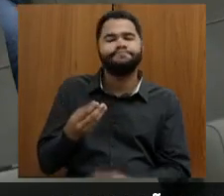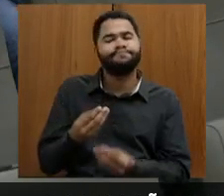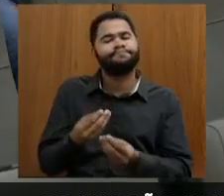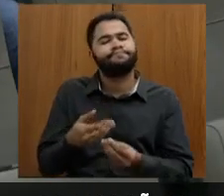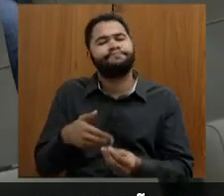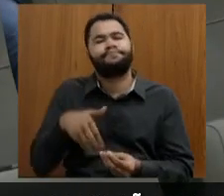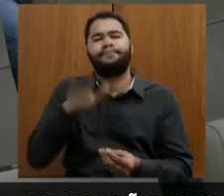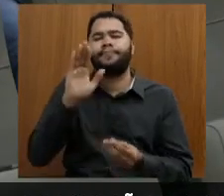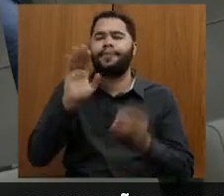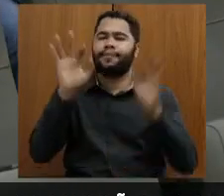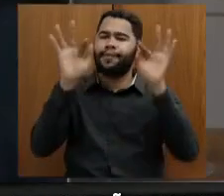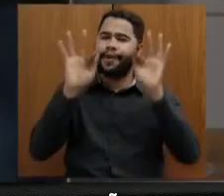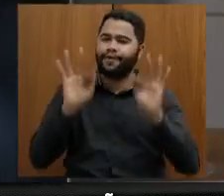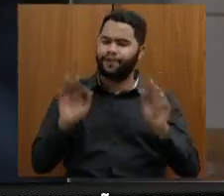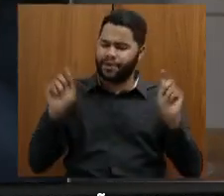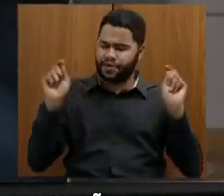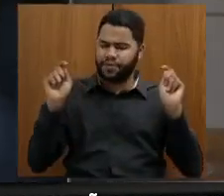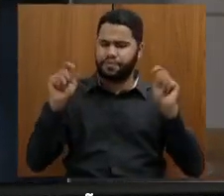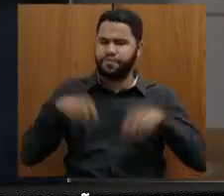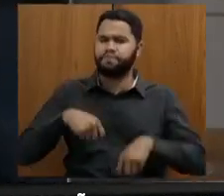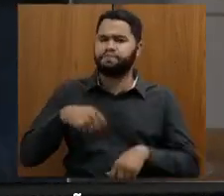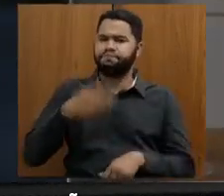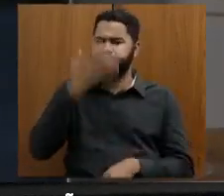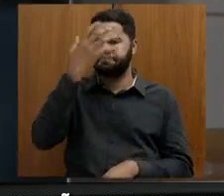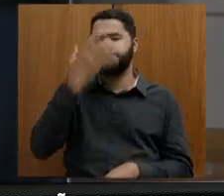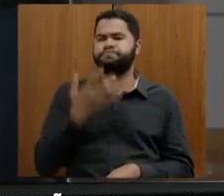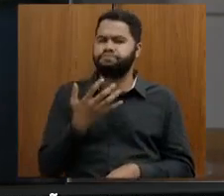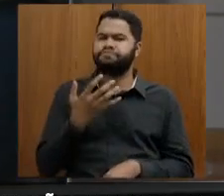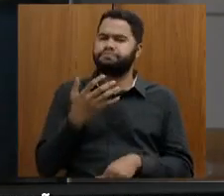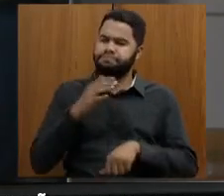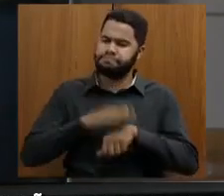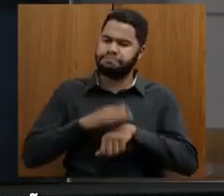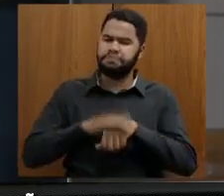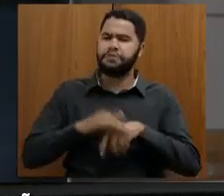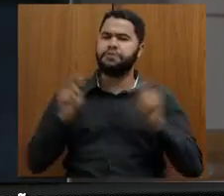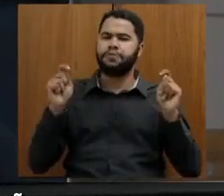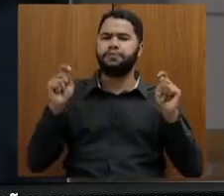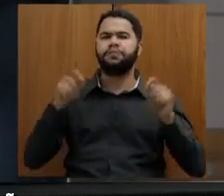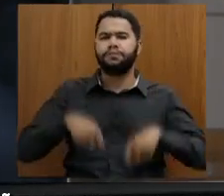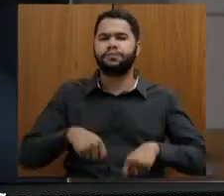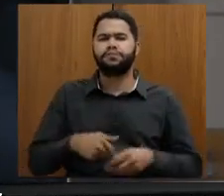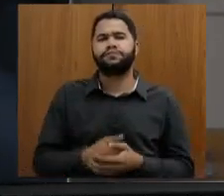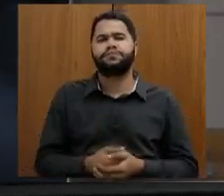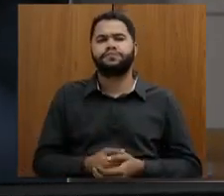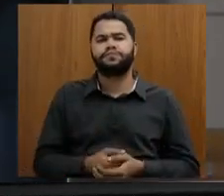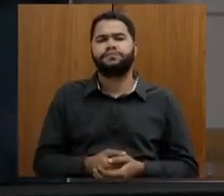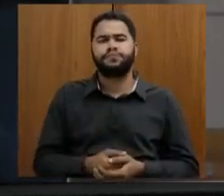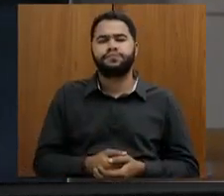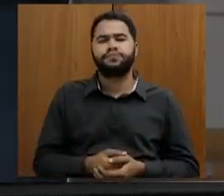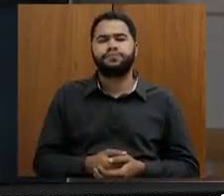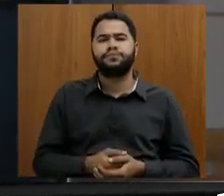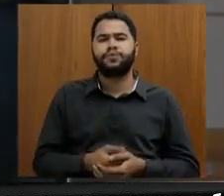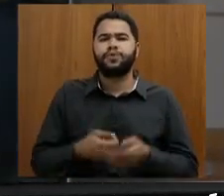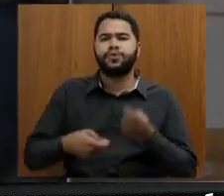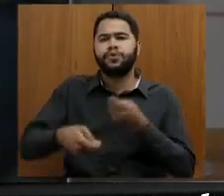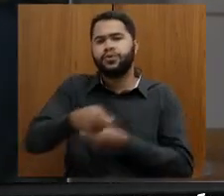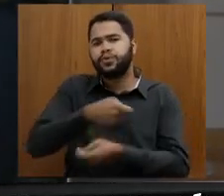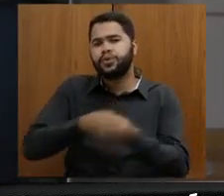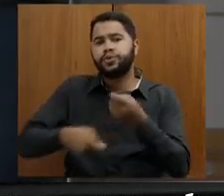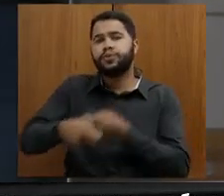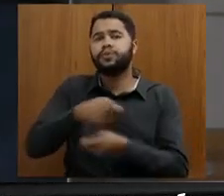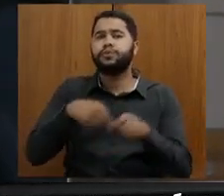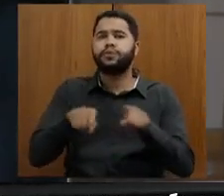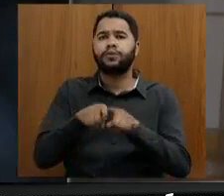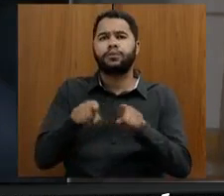serviço com a sua competência com a sua seriedade com a sua capacidade é de gestão